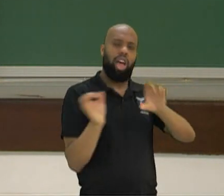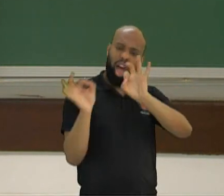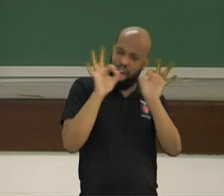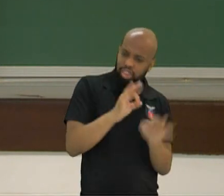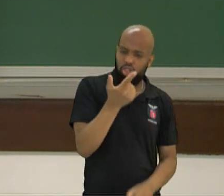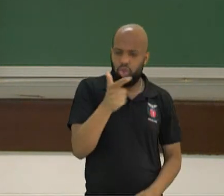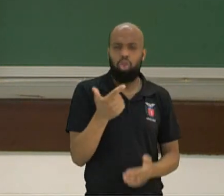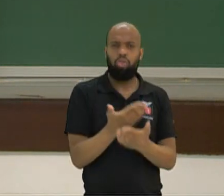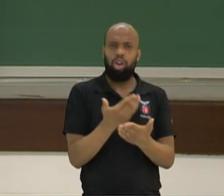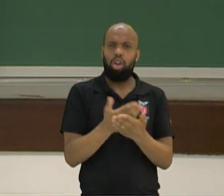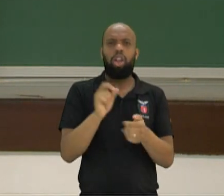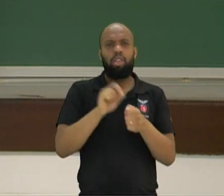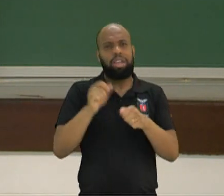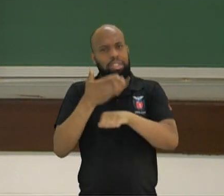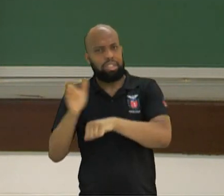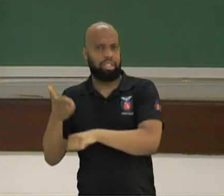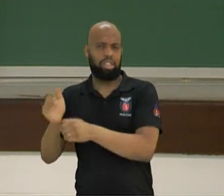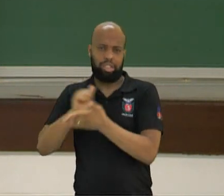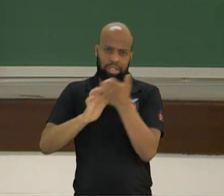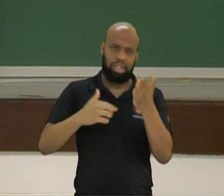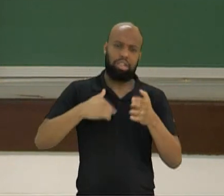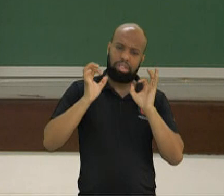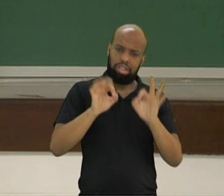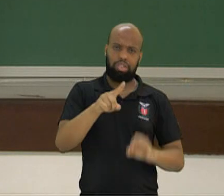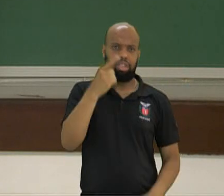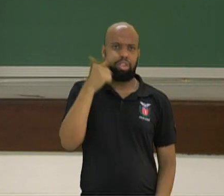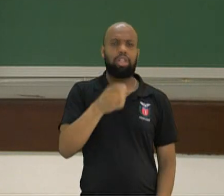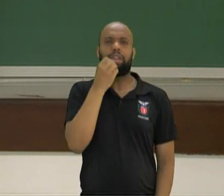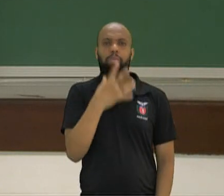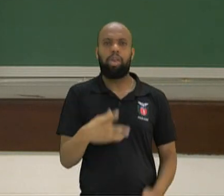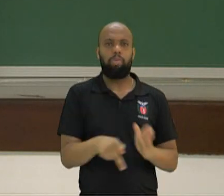novo, refaçam as atividades, que eu tenho certeza que vocês vão